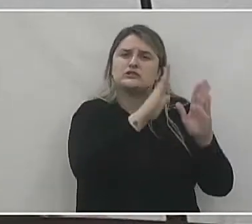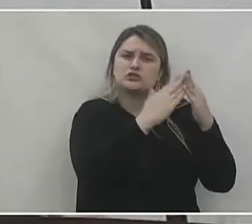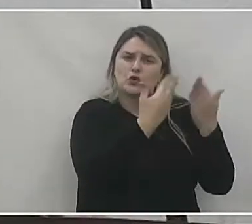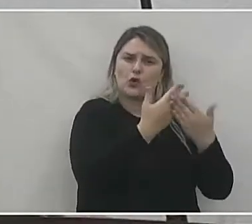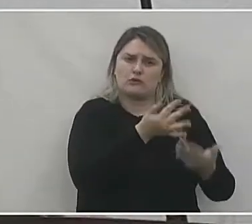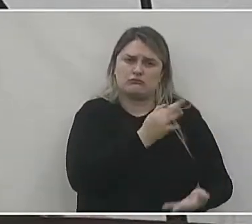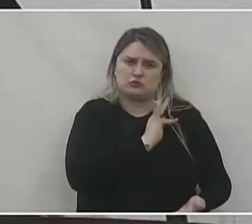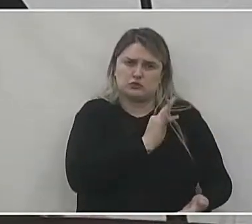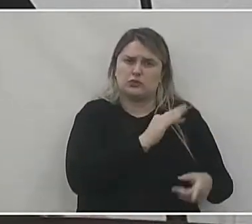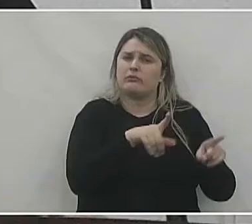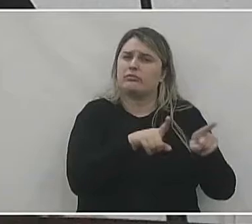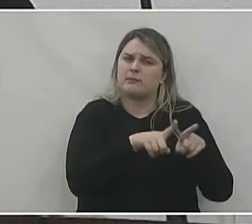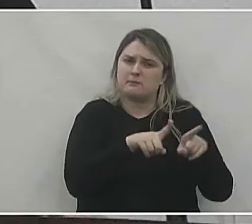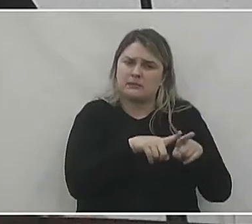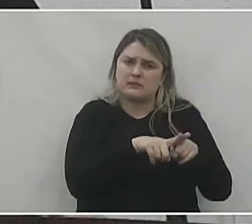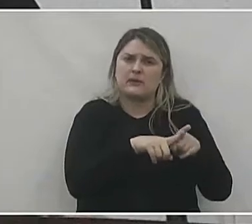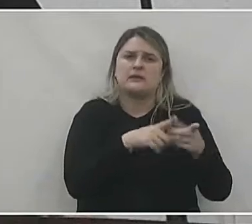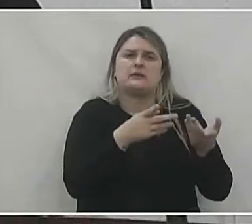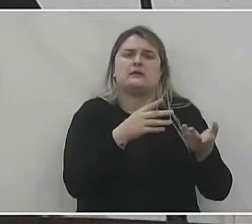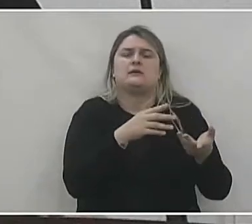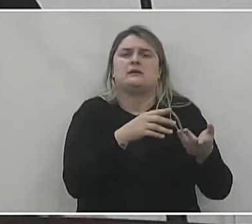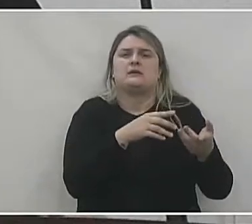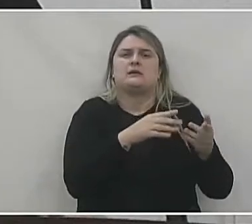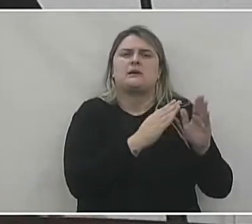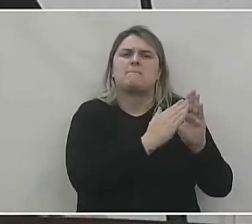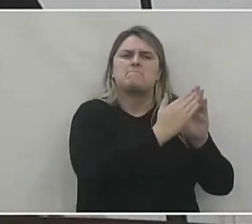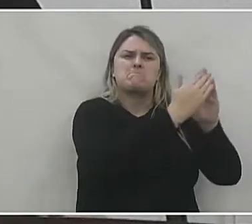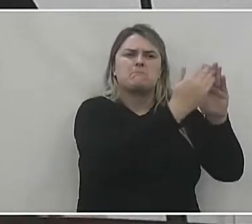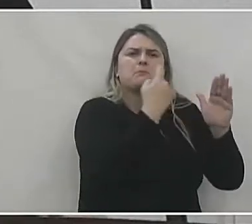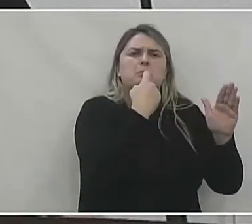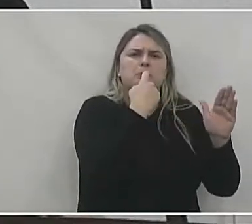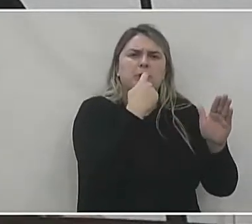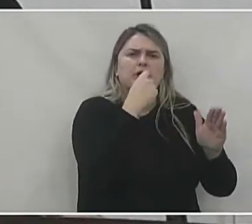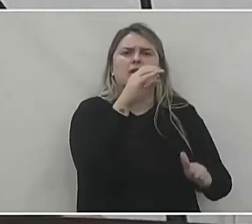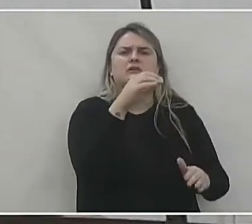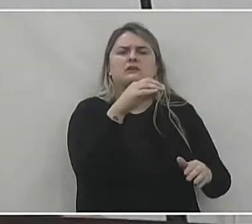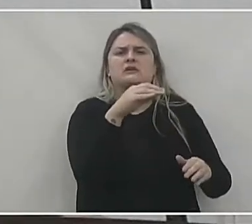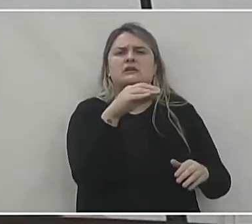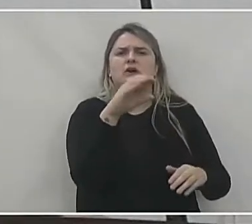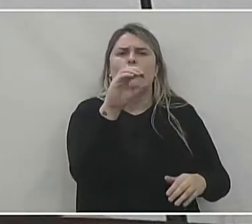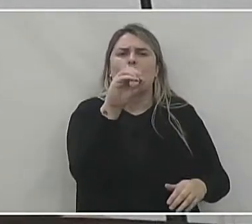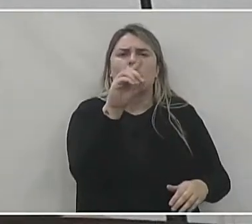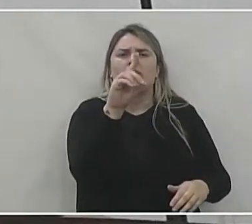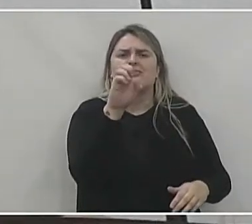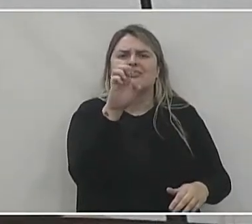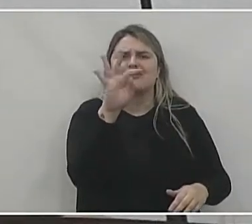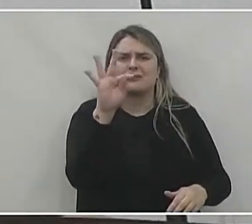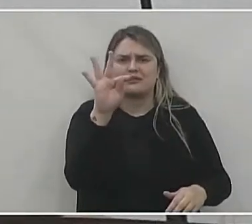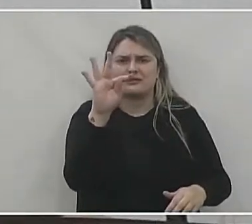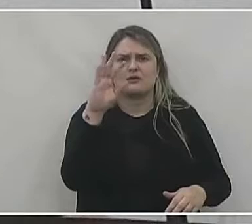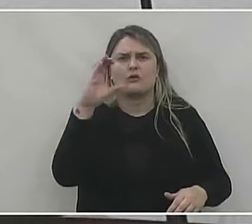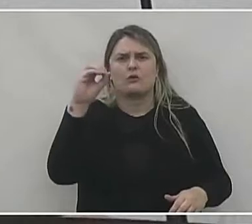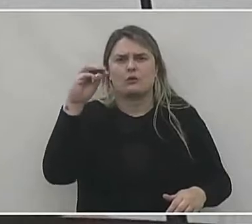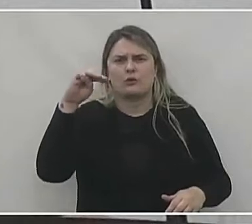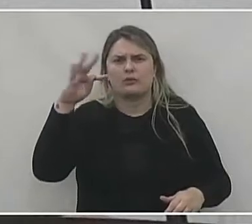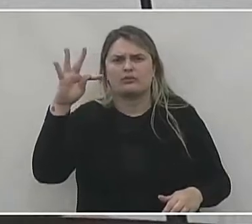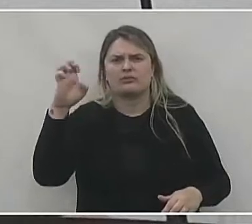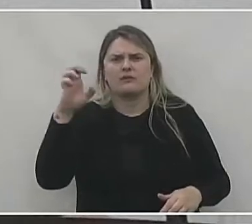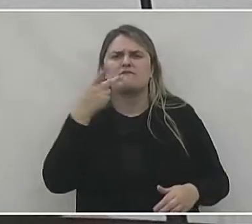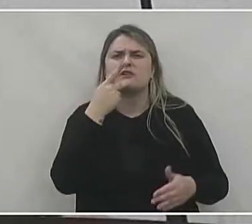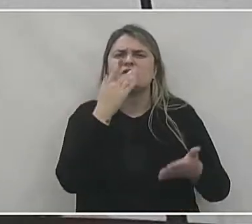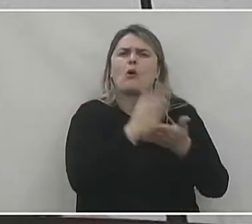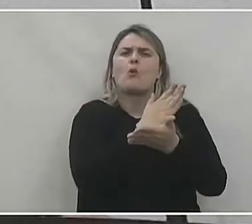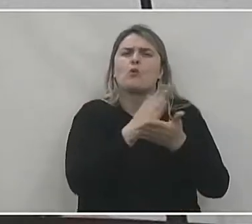estava como é que é? O Odete Conte, né? Enfim, estou falando de algumas escolas porque eu não estou lembrado de